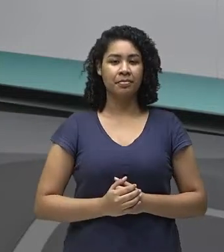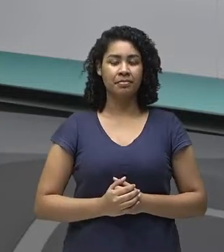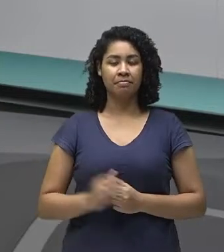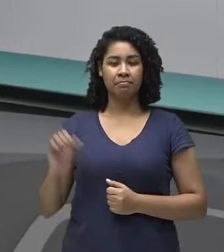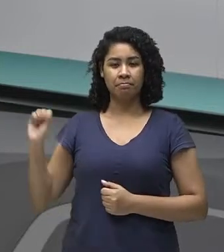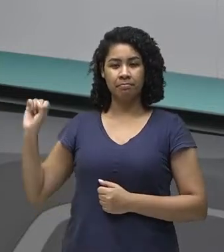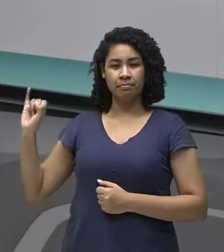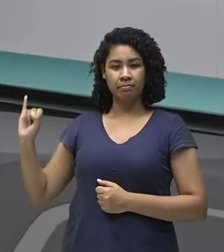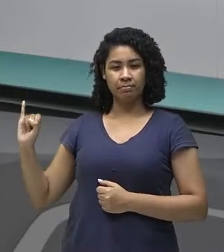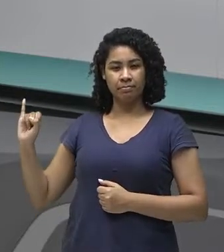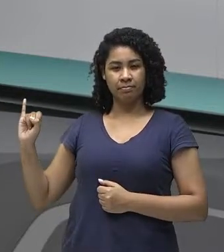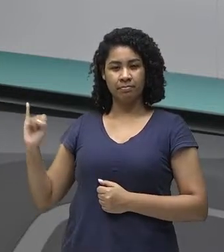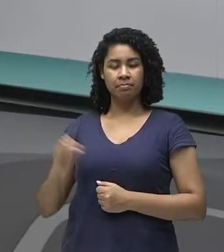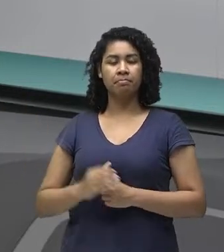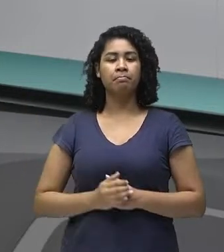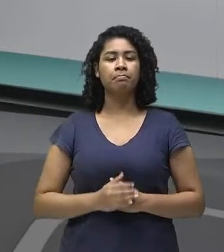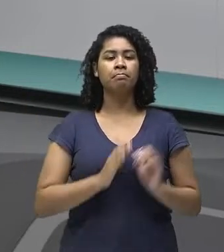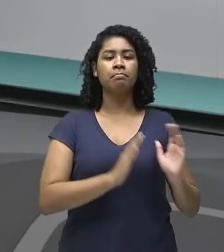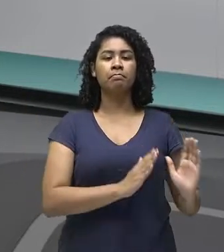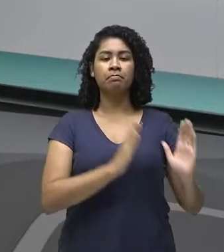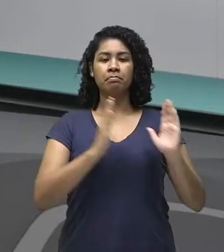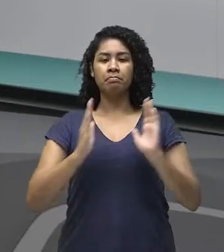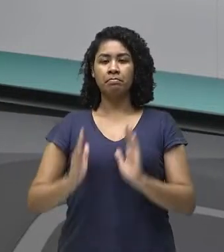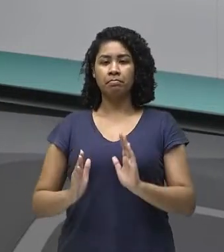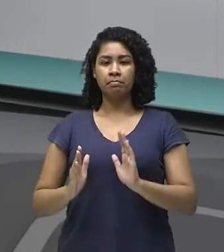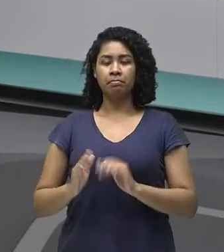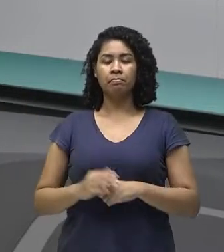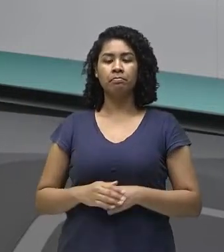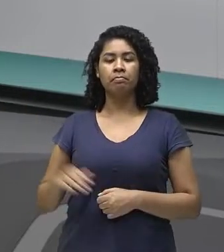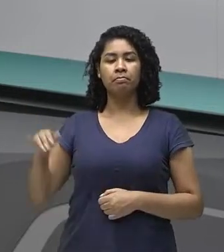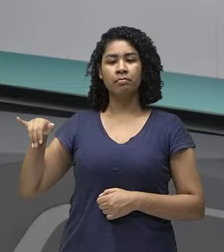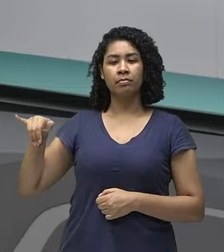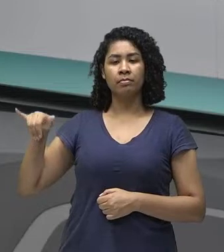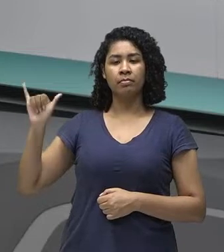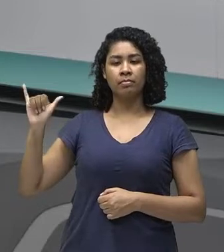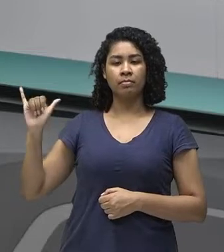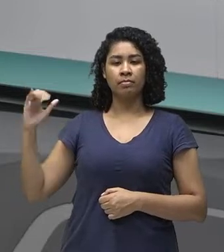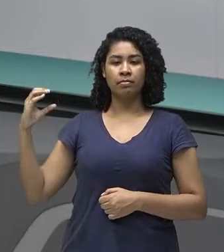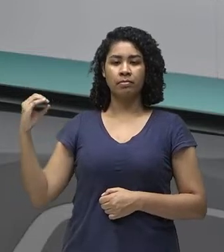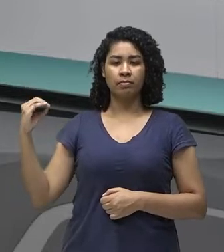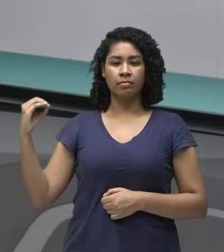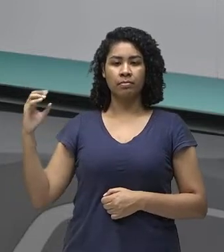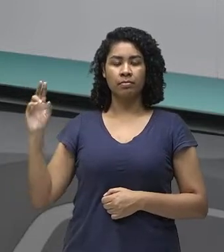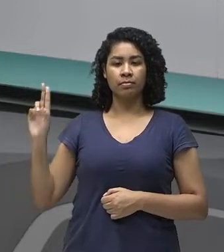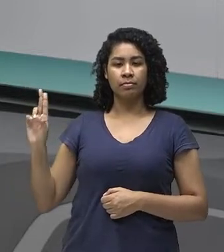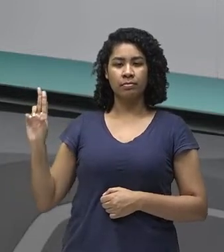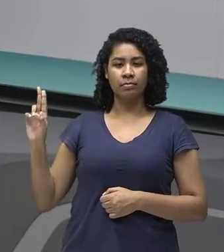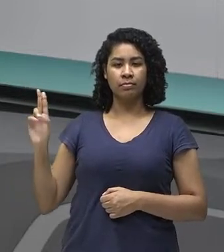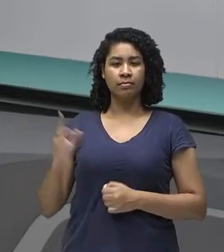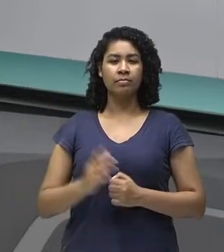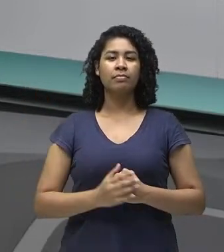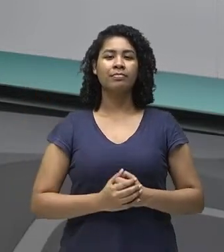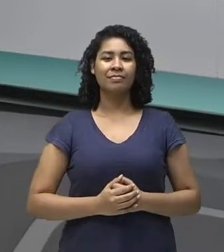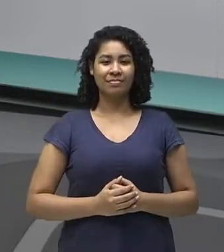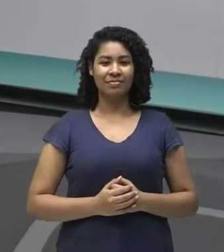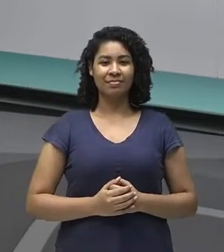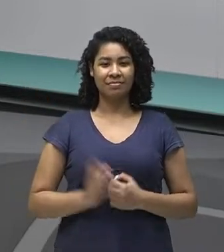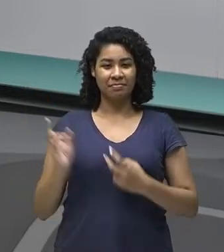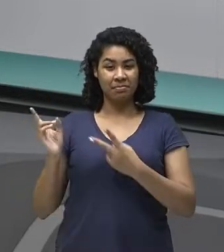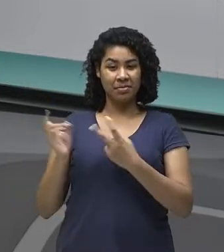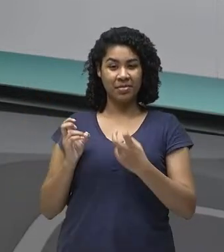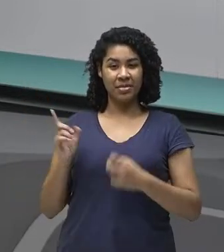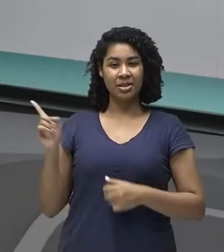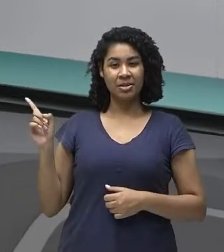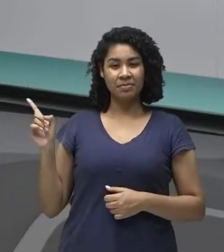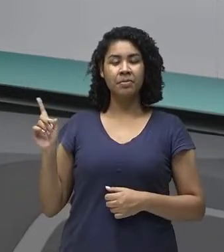I, e aí nós temos aqui do meu ladinho, ó, you, a gente vai ver que esse you aqui, ó,